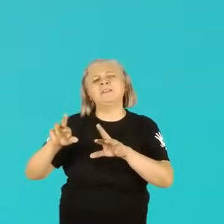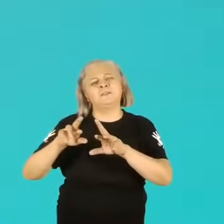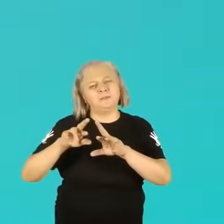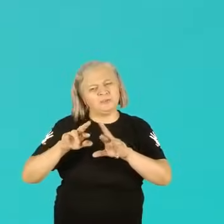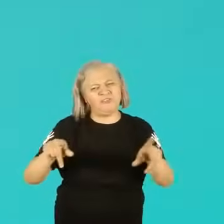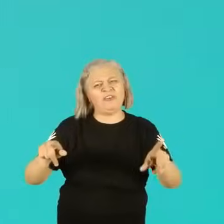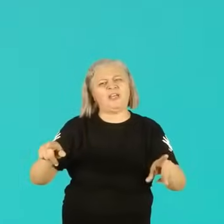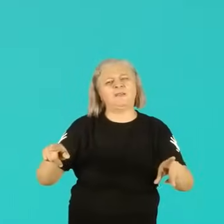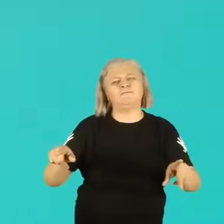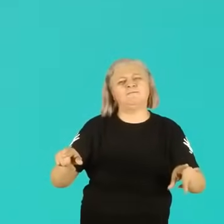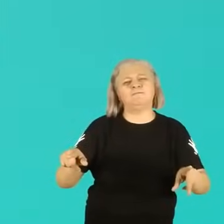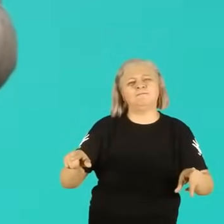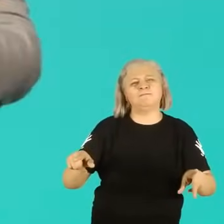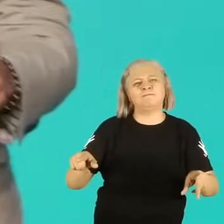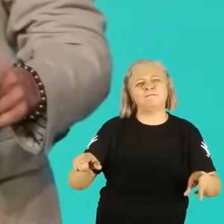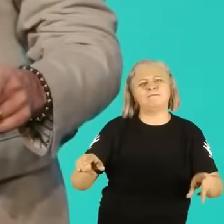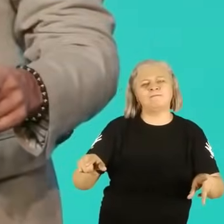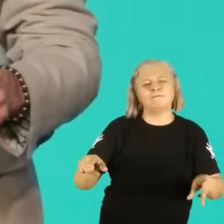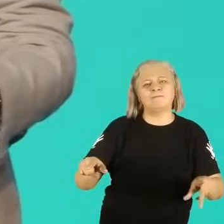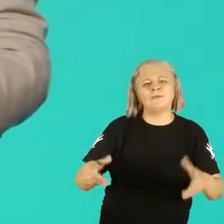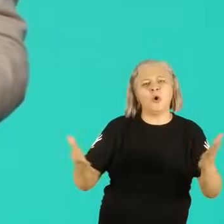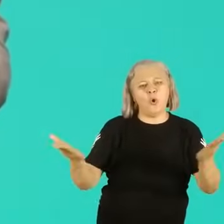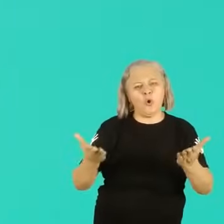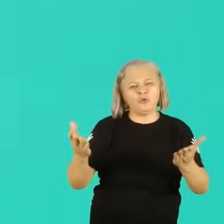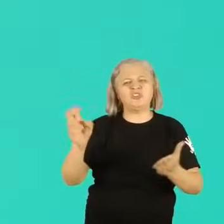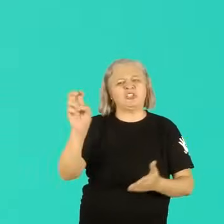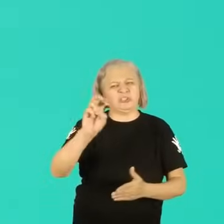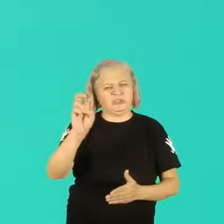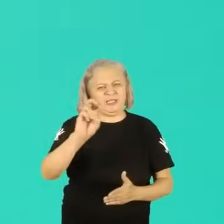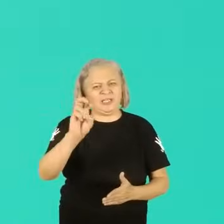Diferente. Você pode sair dessa quinta